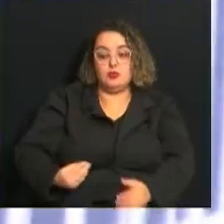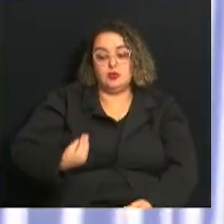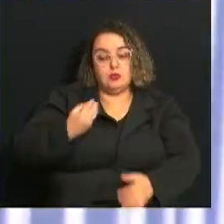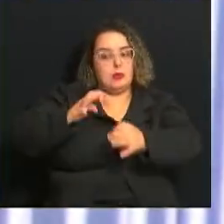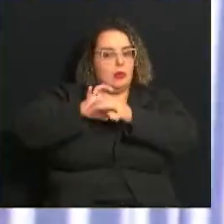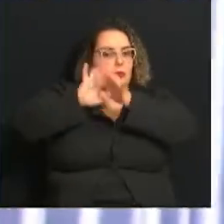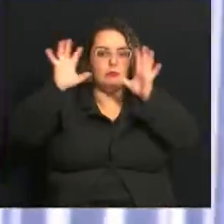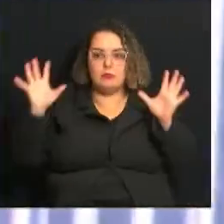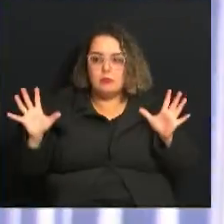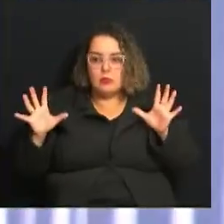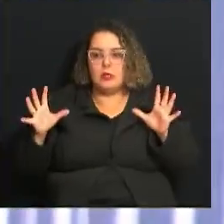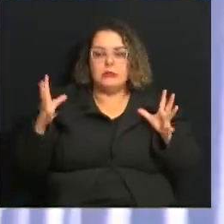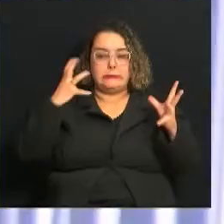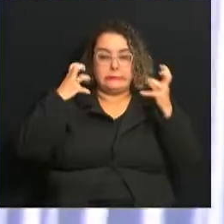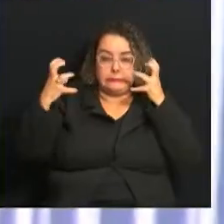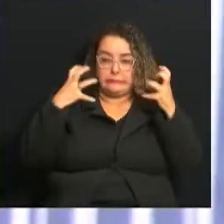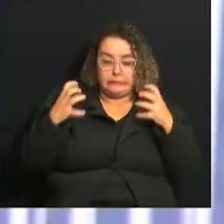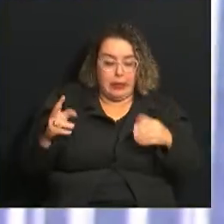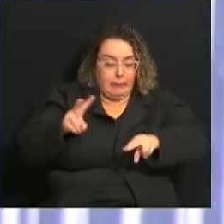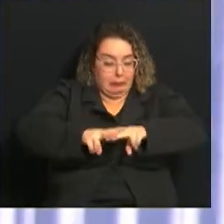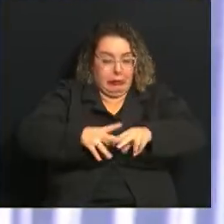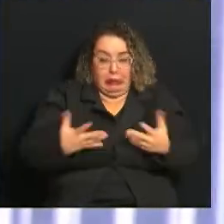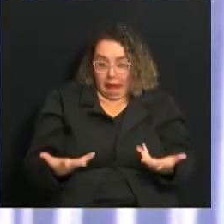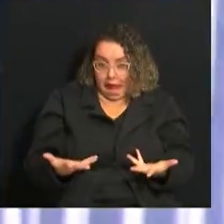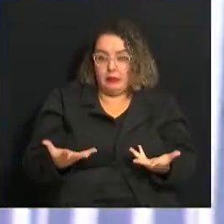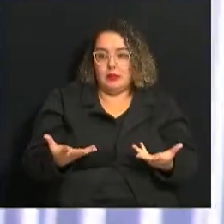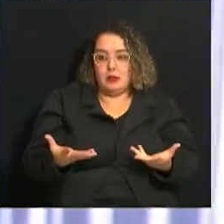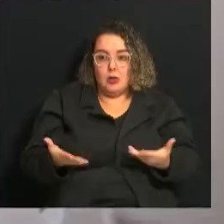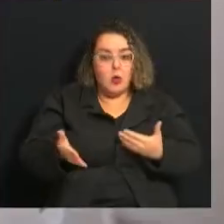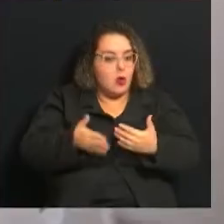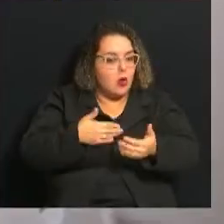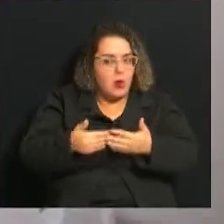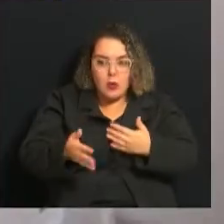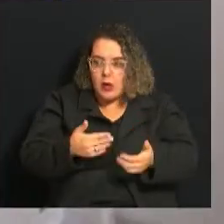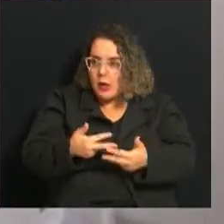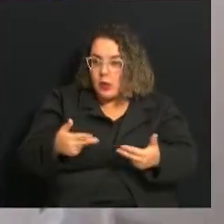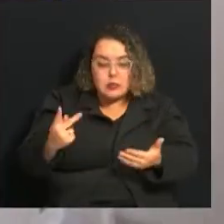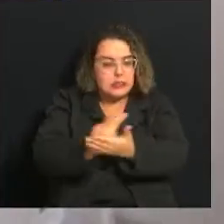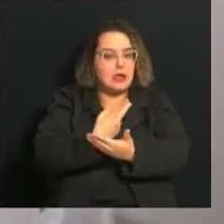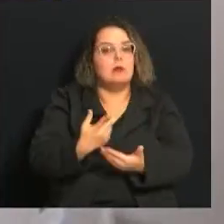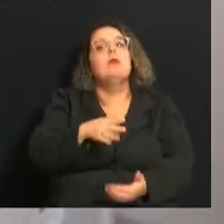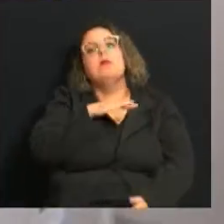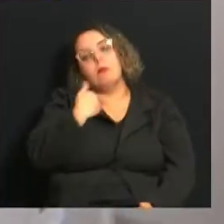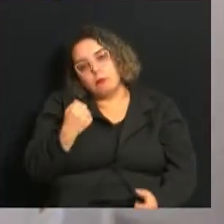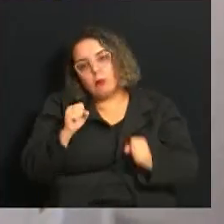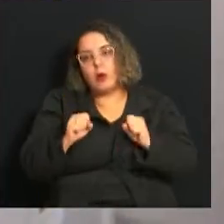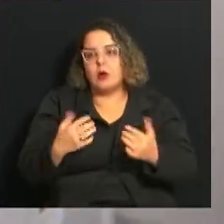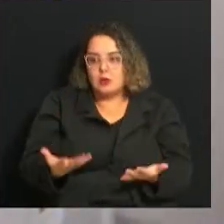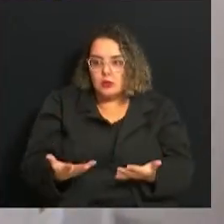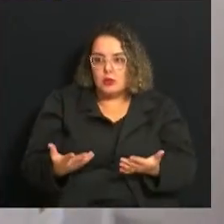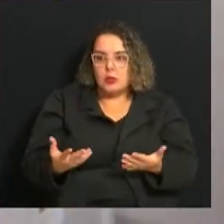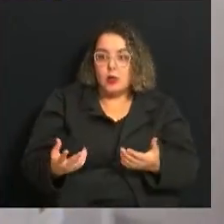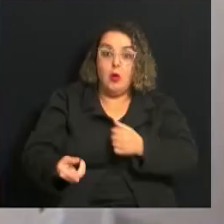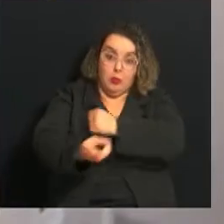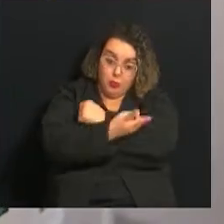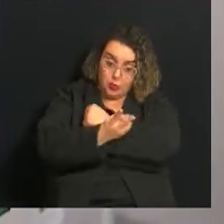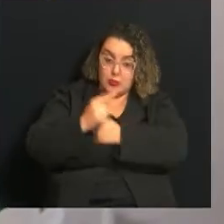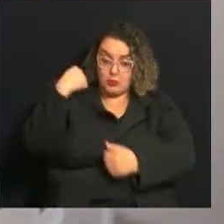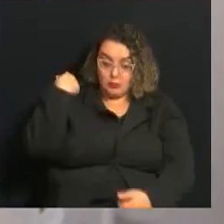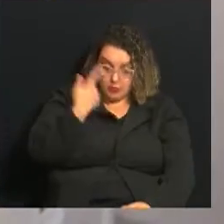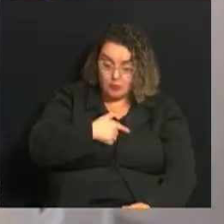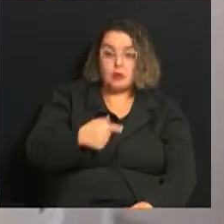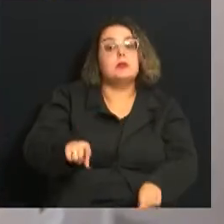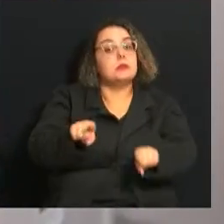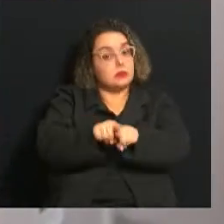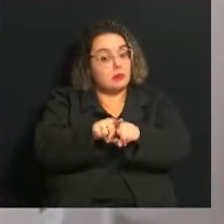extremamente estressados, qualquer manejo errado esse animal pode vir a óbito, até um cuidado em questão de proteção para a gente, proteção para eles, são animais